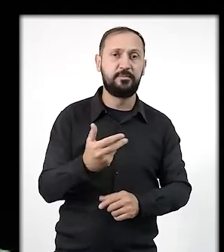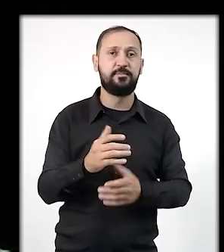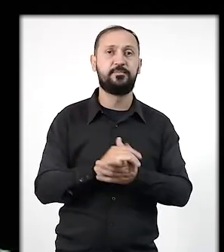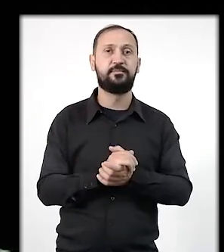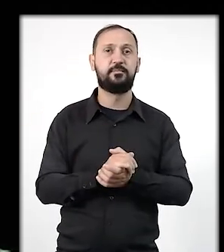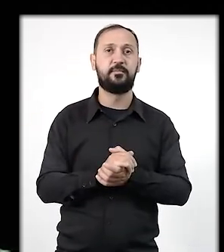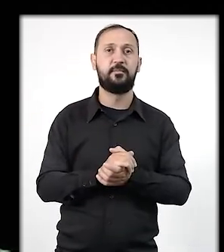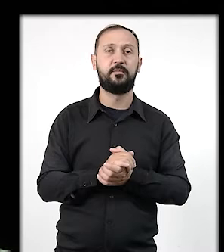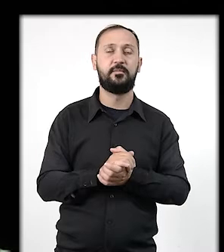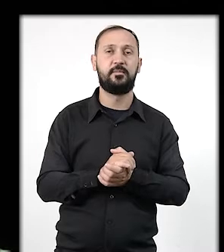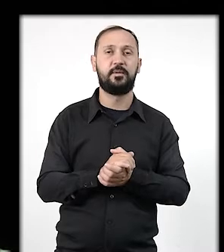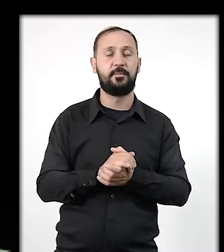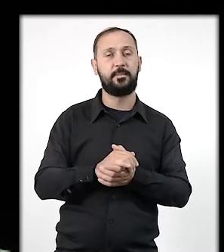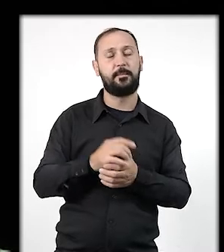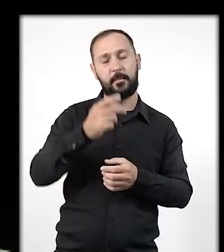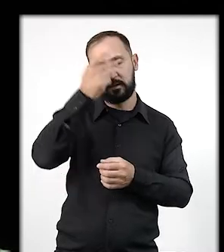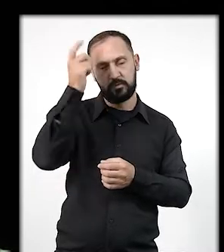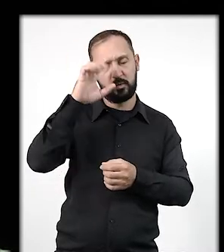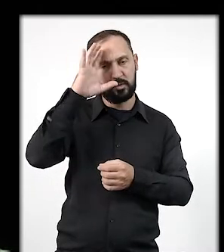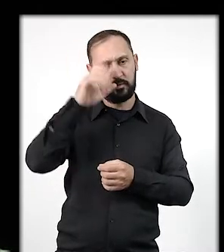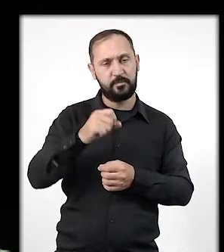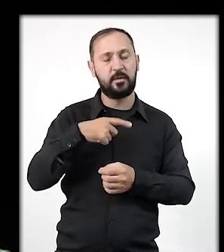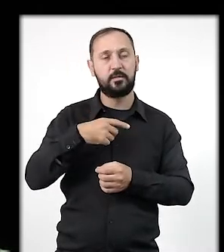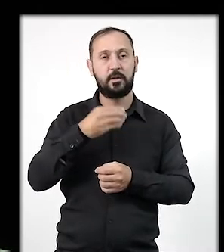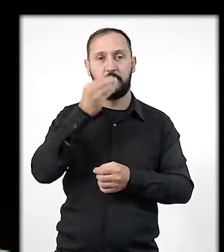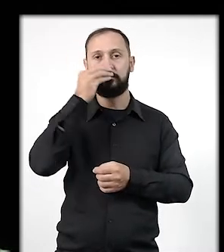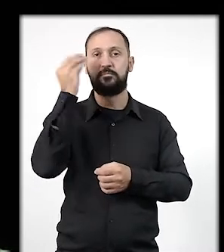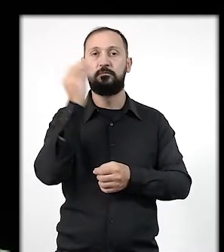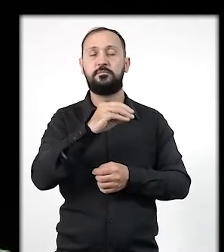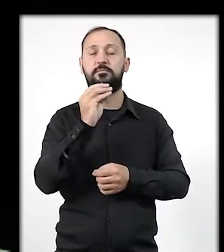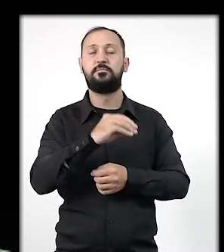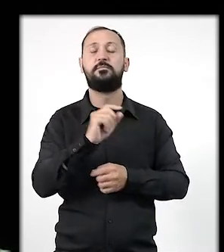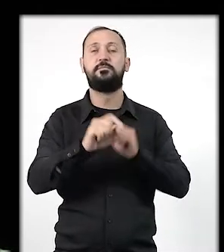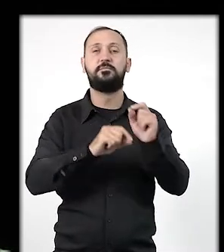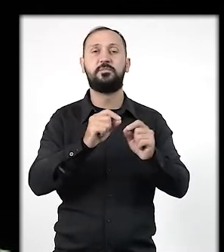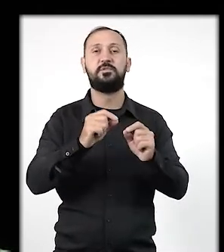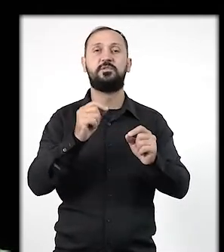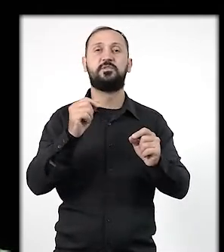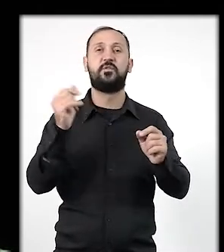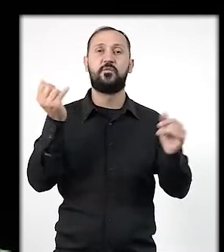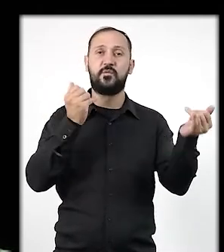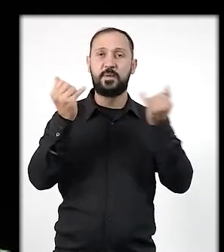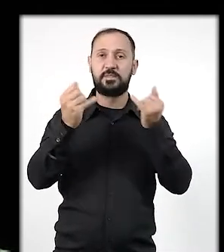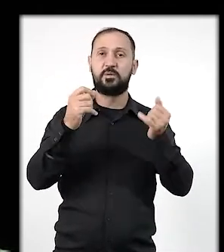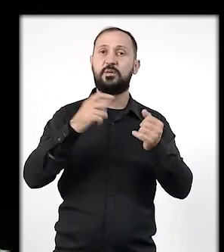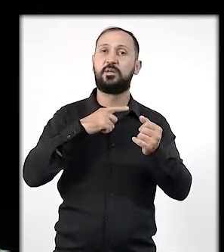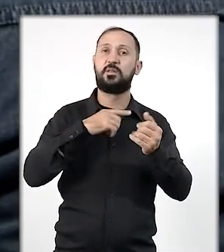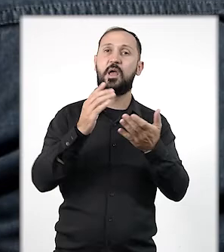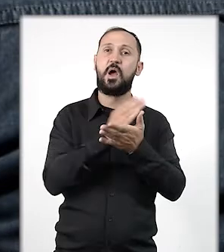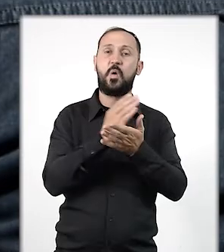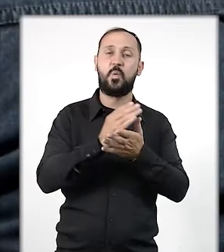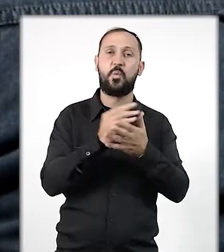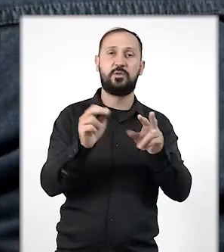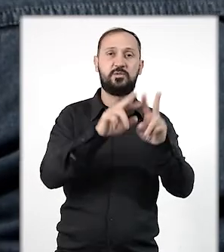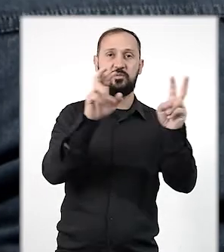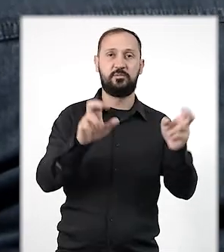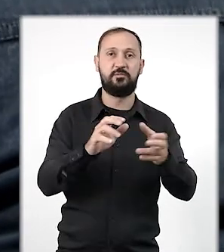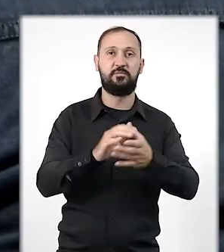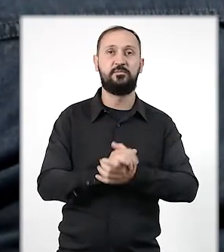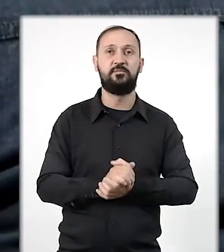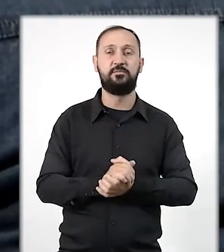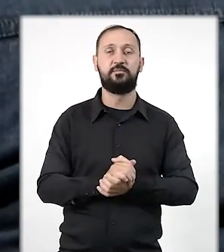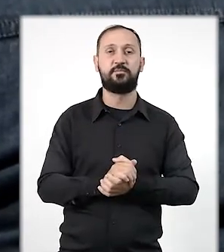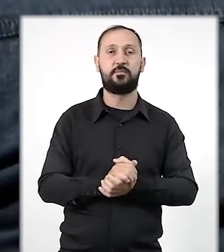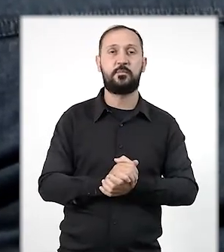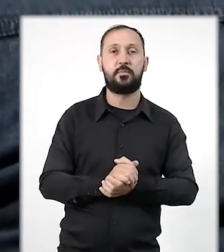que tomam decisões de forma mais impulsiva tendem a ignorar o nível de informação que detêm sobre determinado assunto, né? E o